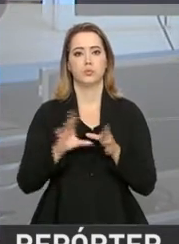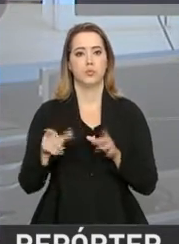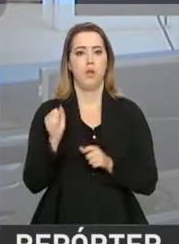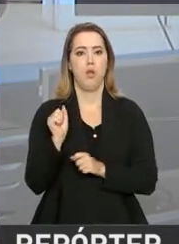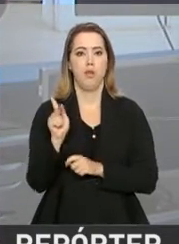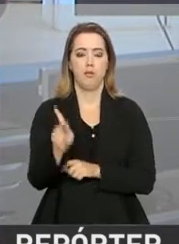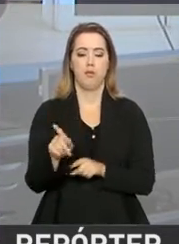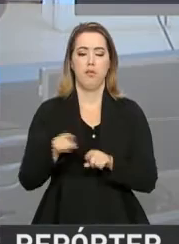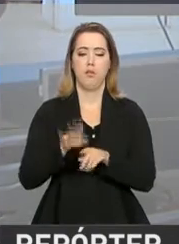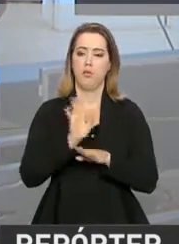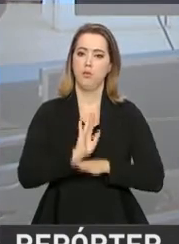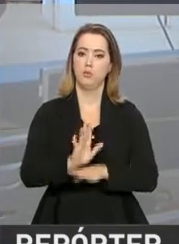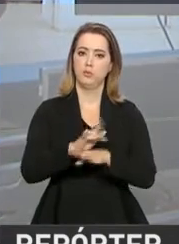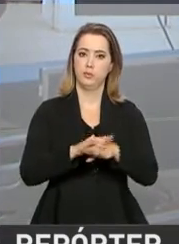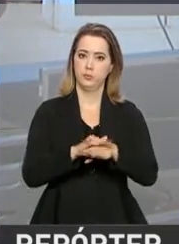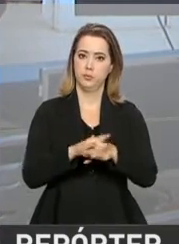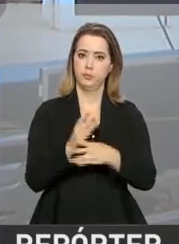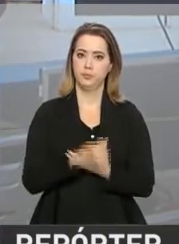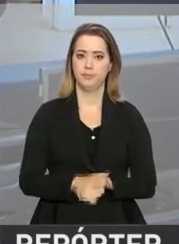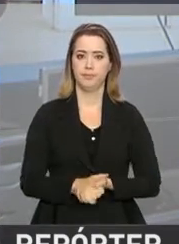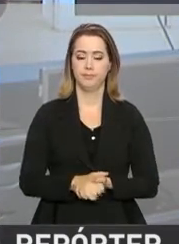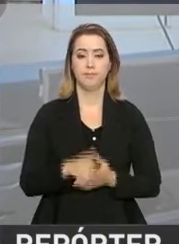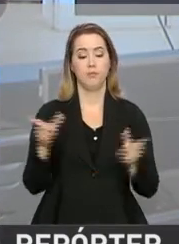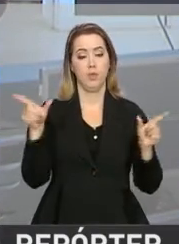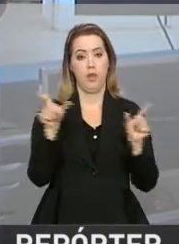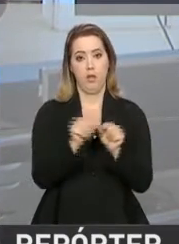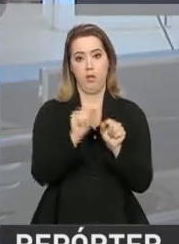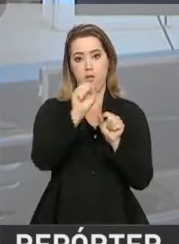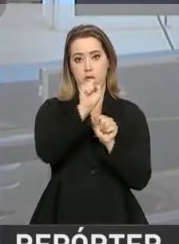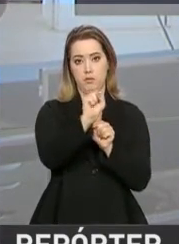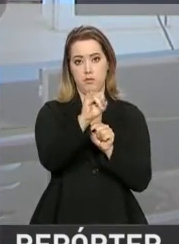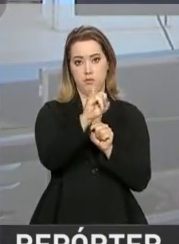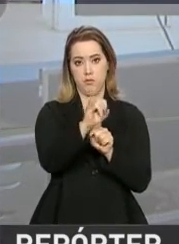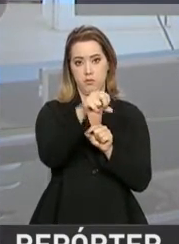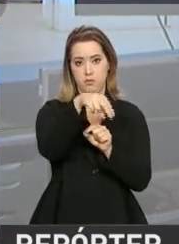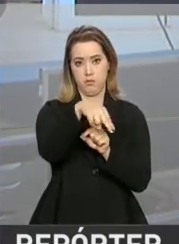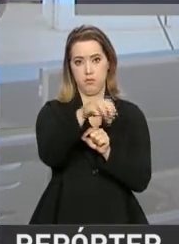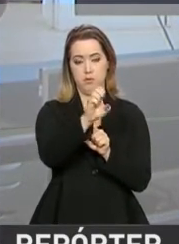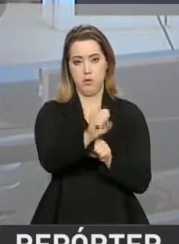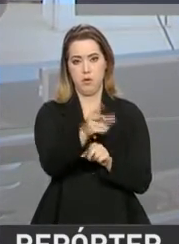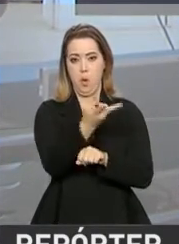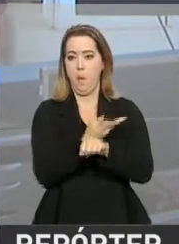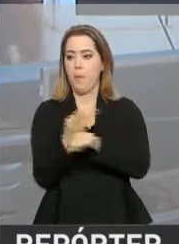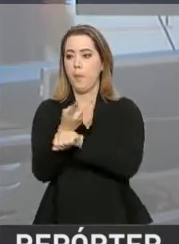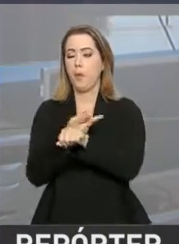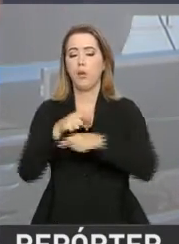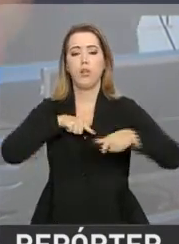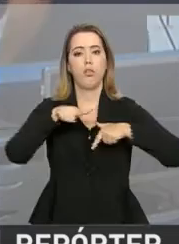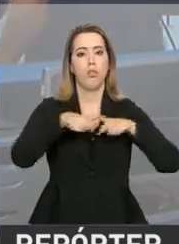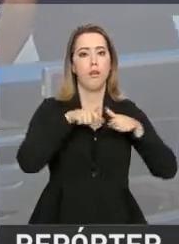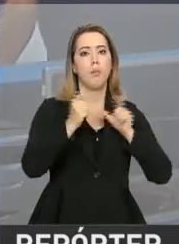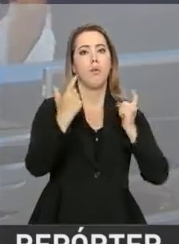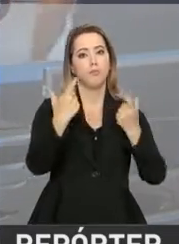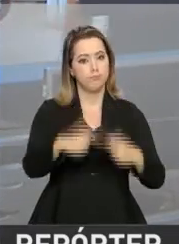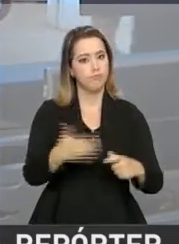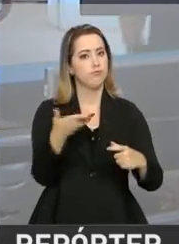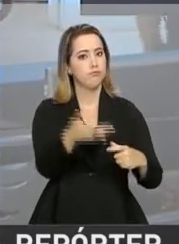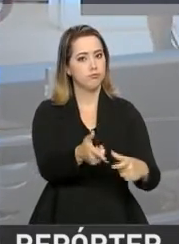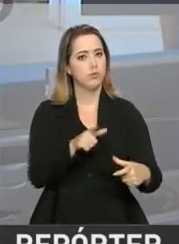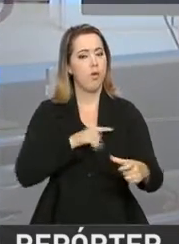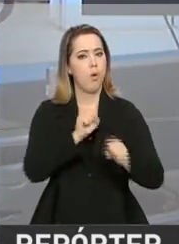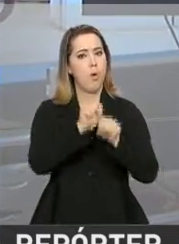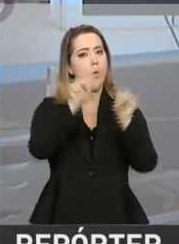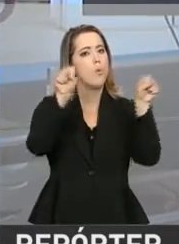As agências do Sistema Nacional de Emprego, SINE, podem ser um caminho para o trabalhador que está à procura de um emprego. O sistema